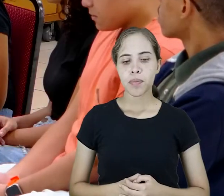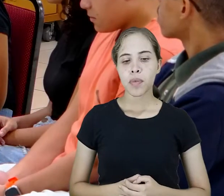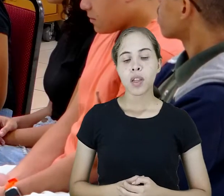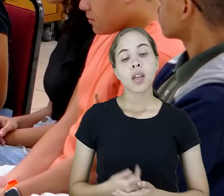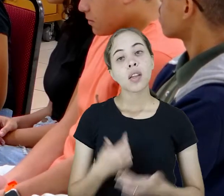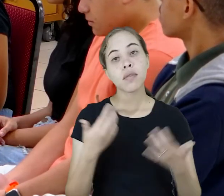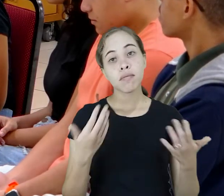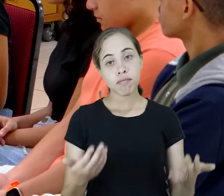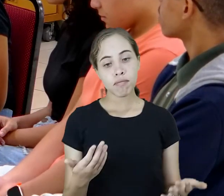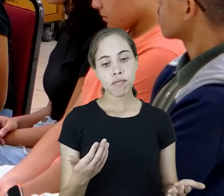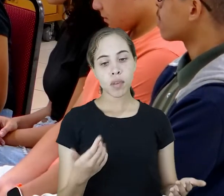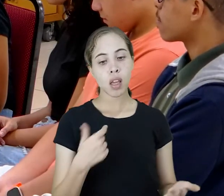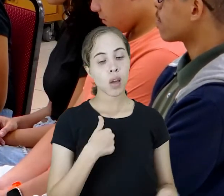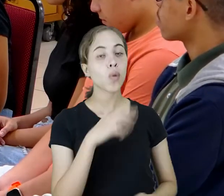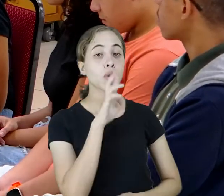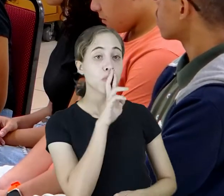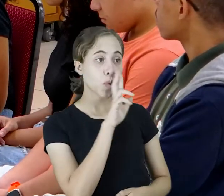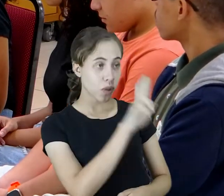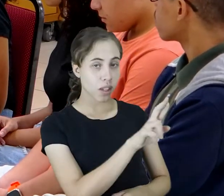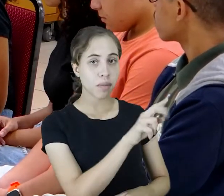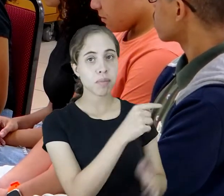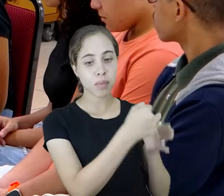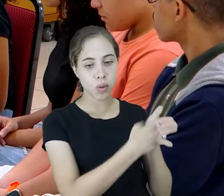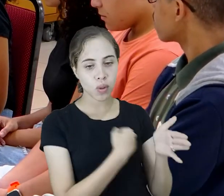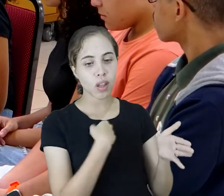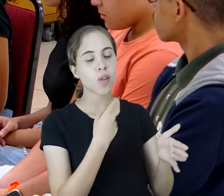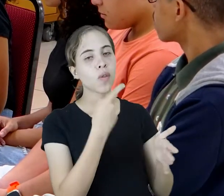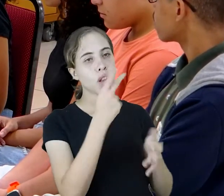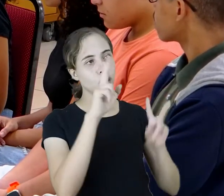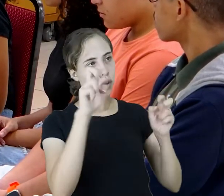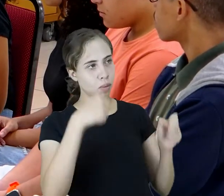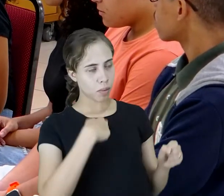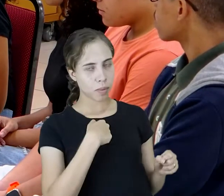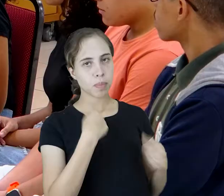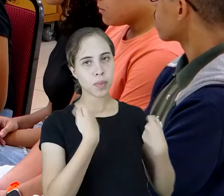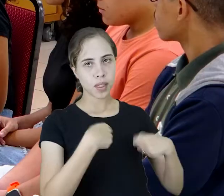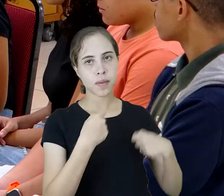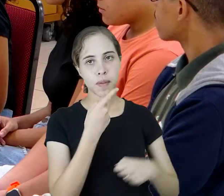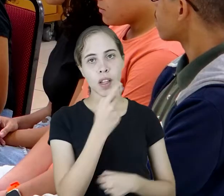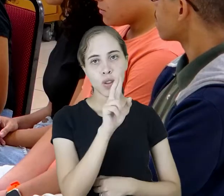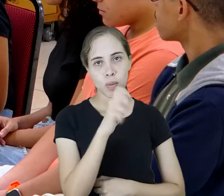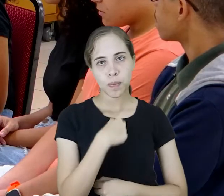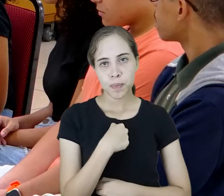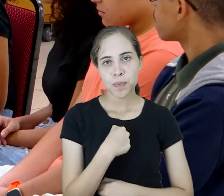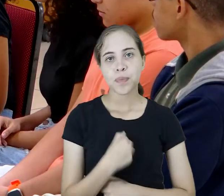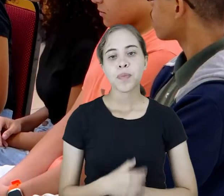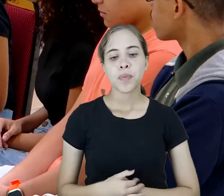Bom, para eu responder essa pergunta, eu tenho que falar um pouquinho sobre mim. Eu